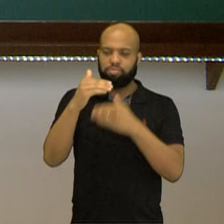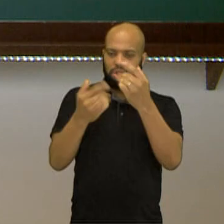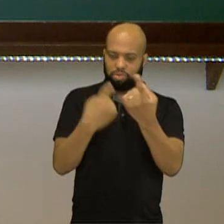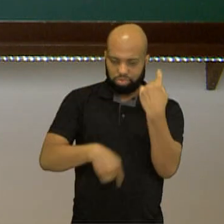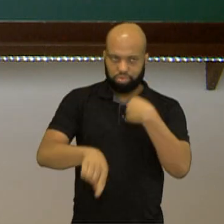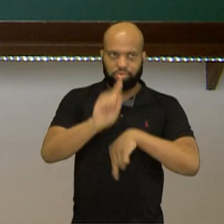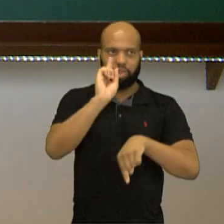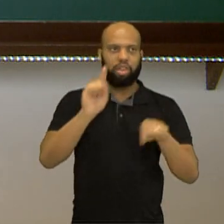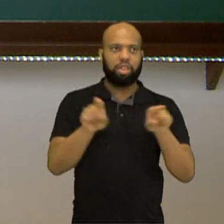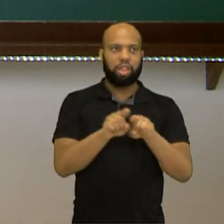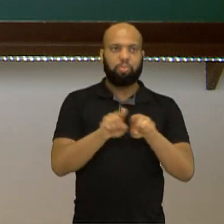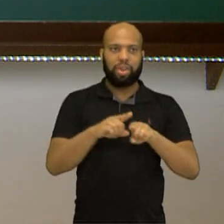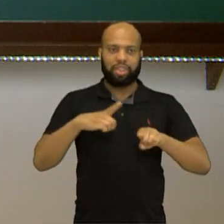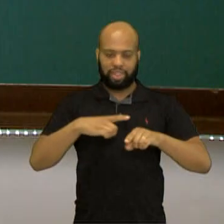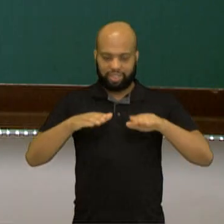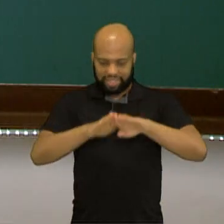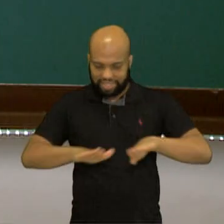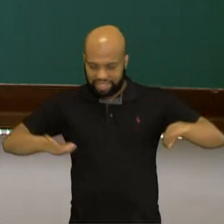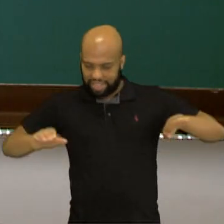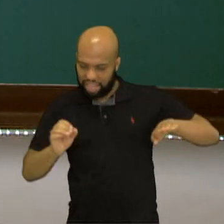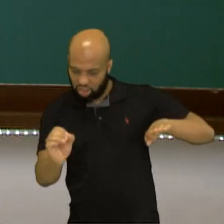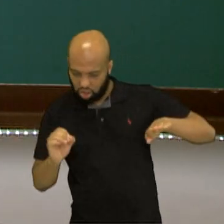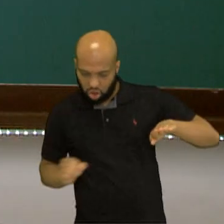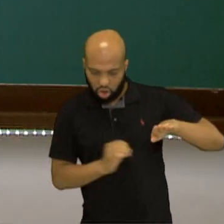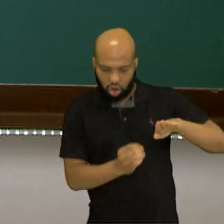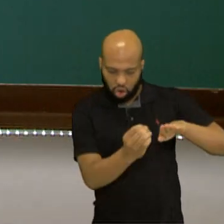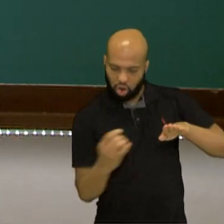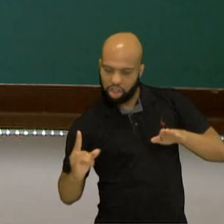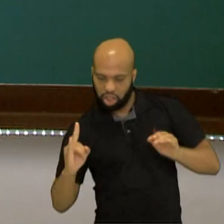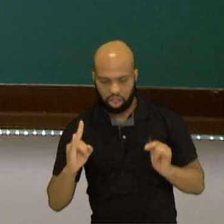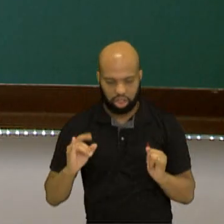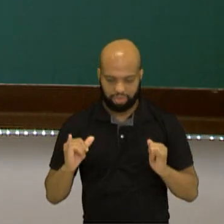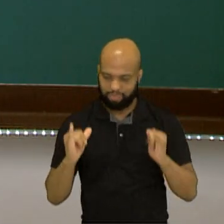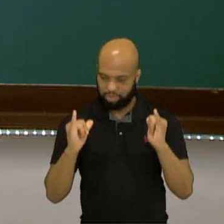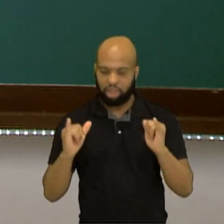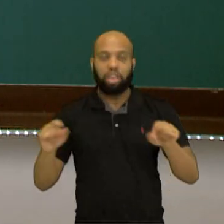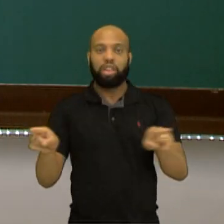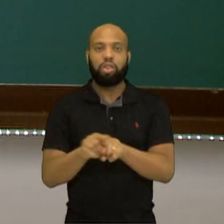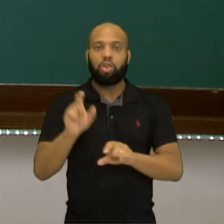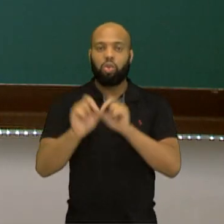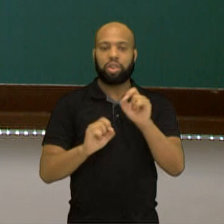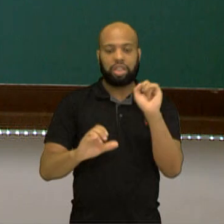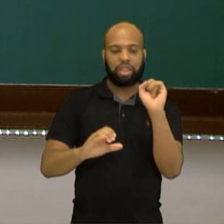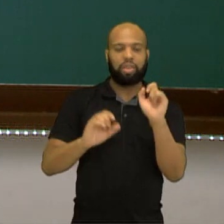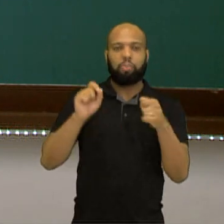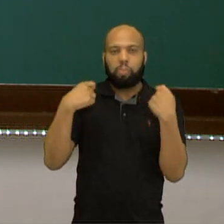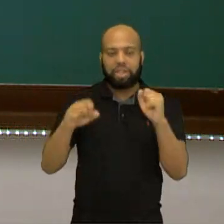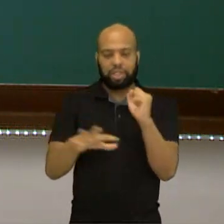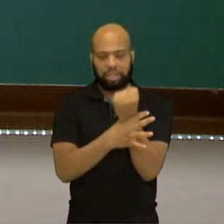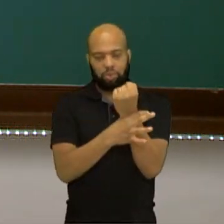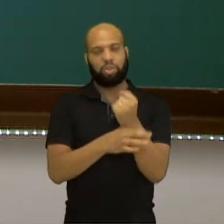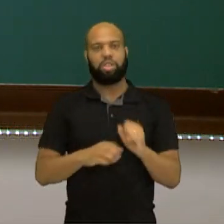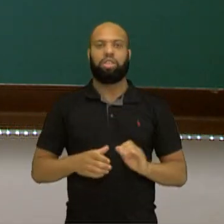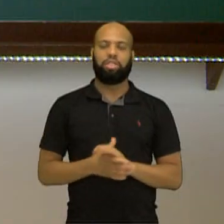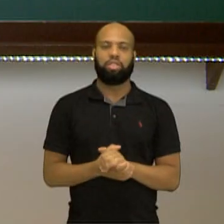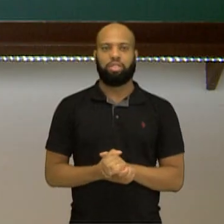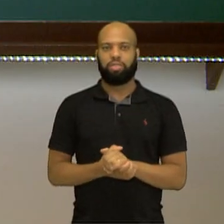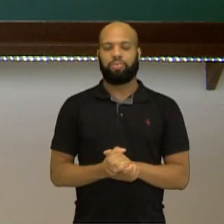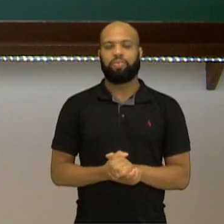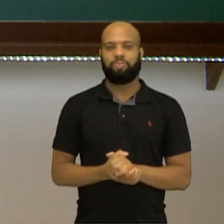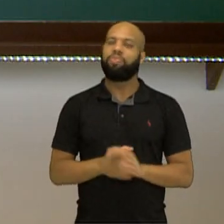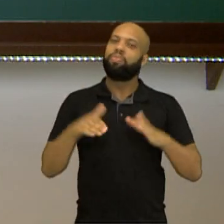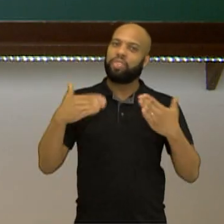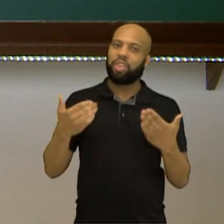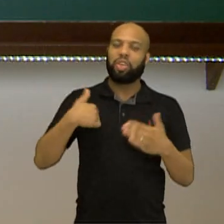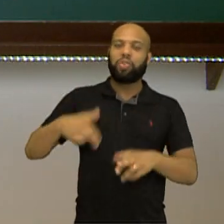evolução, as partes de um skate e quais são os seus equipamentos de segurança, tá?